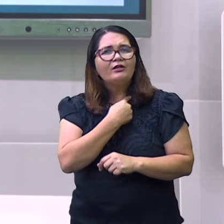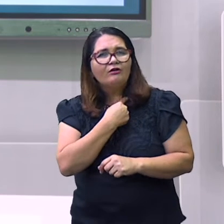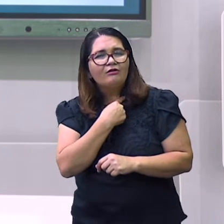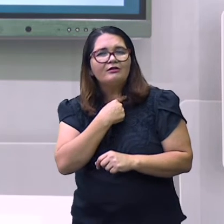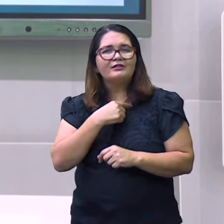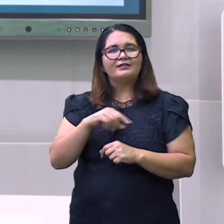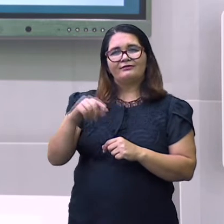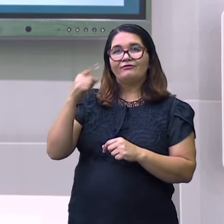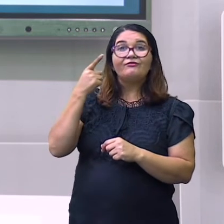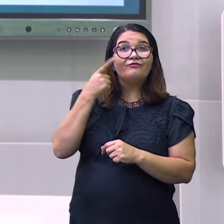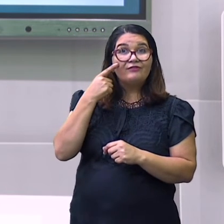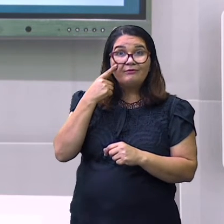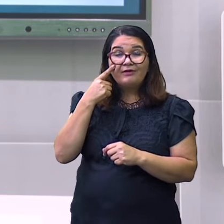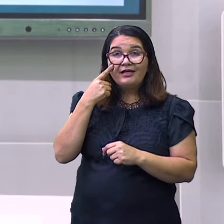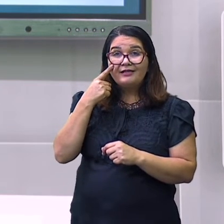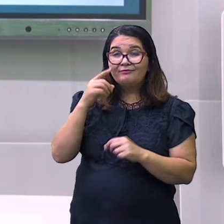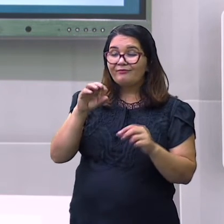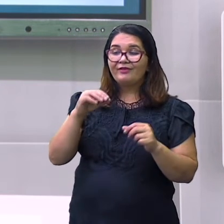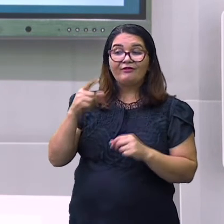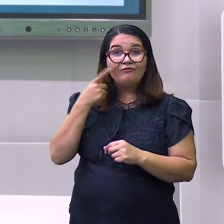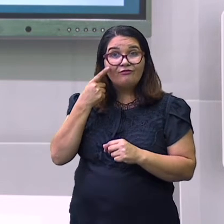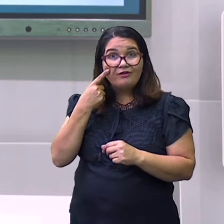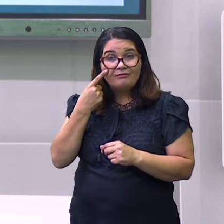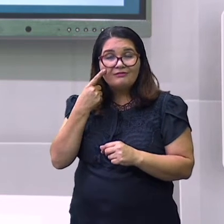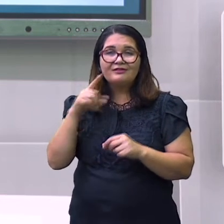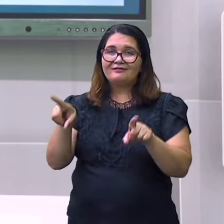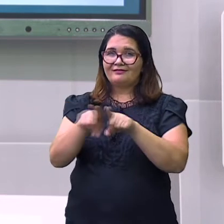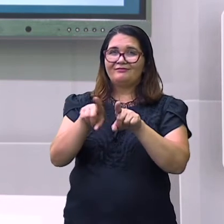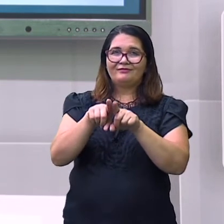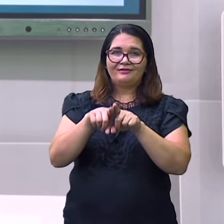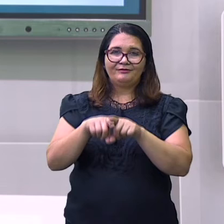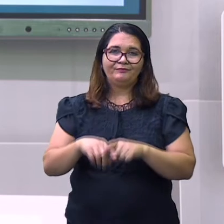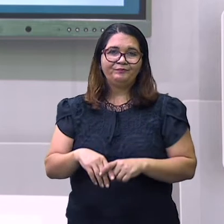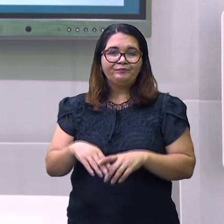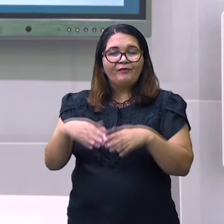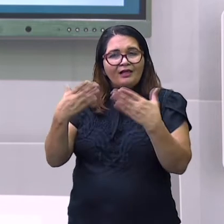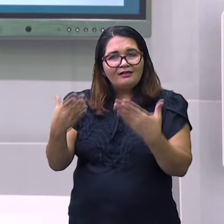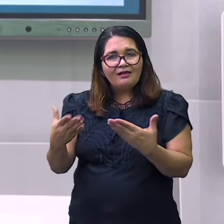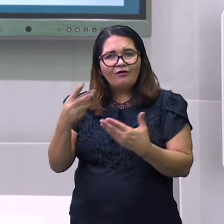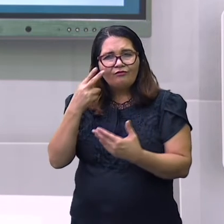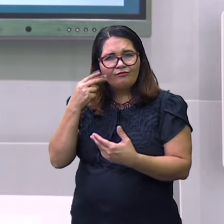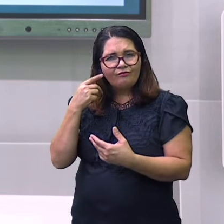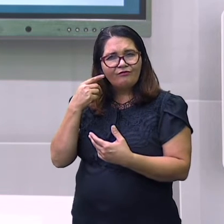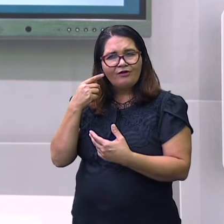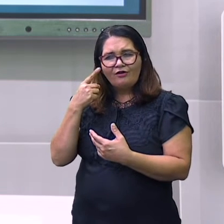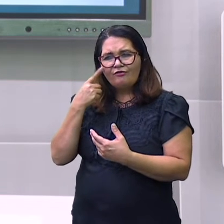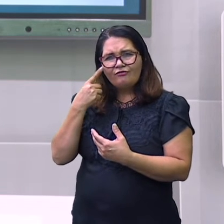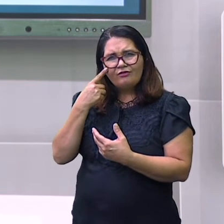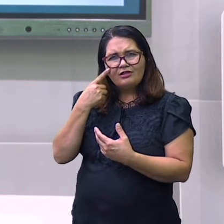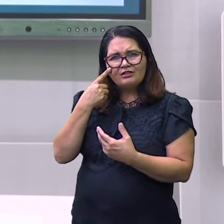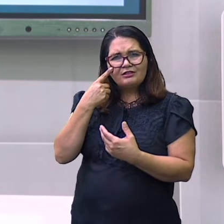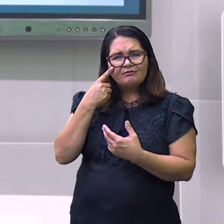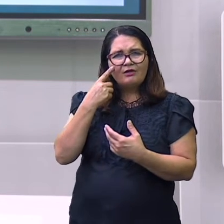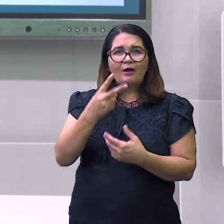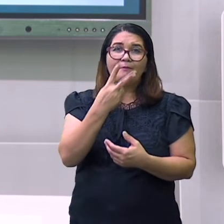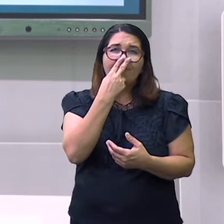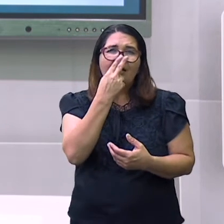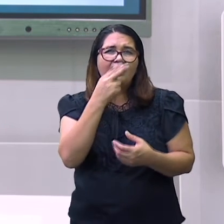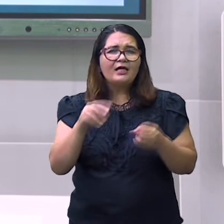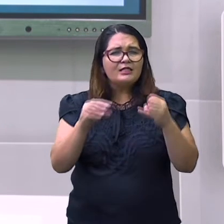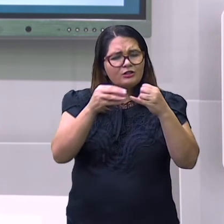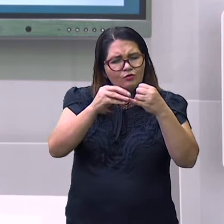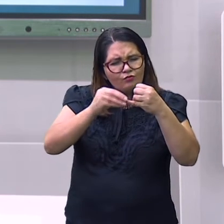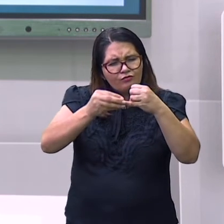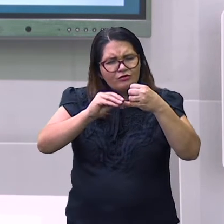No caso do cloroplasto, ele parece um feijãozinho. Então, você vai fazer uma estrutura tipo um